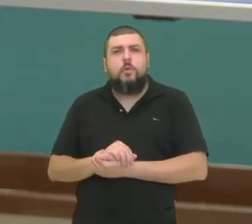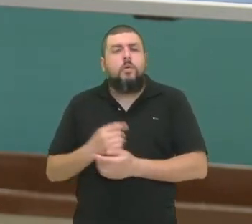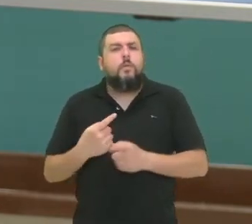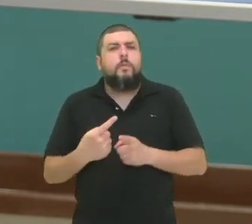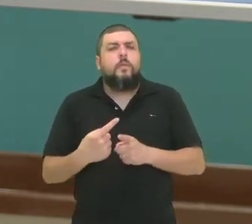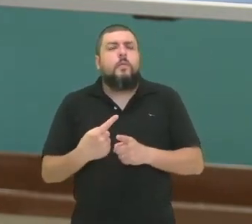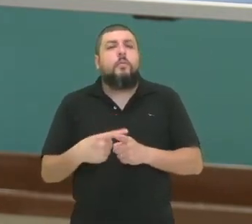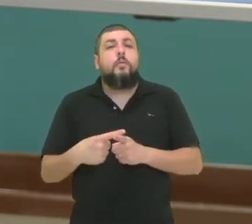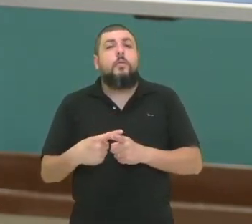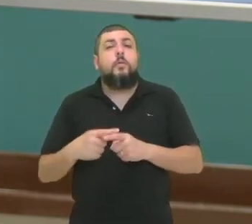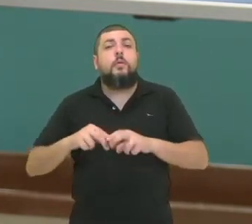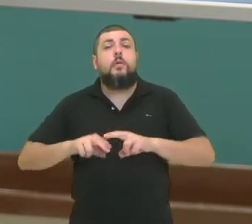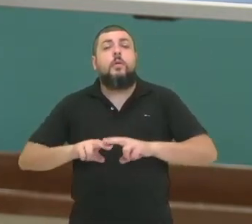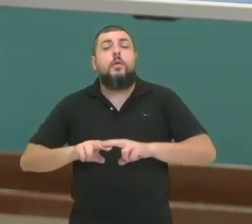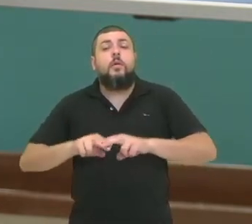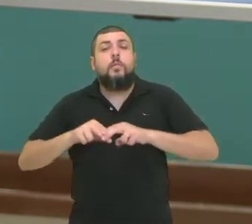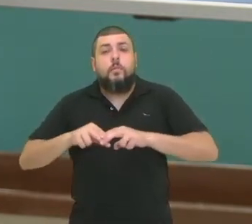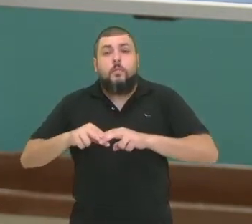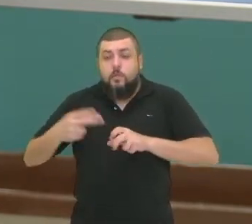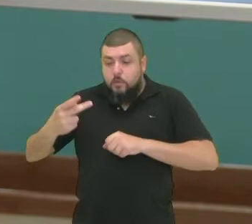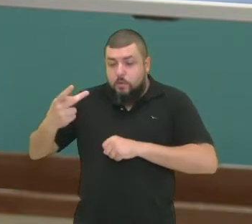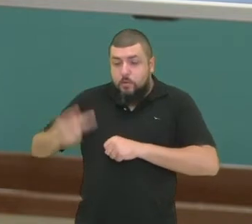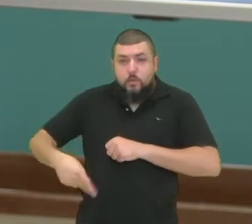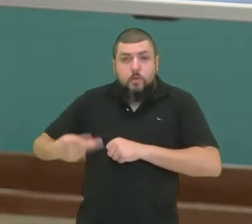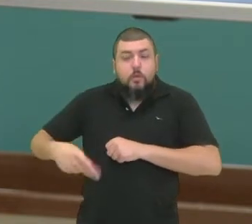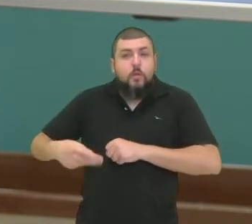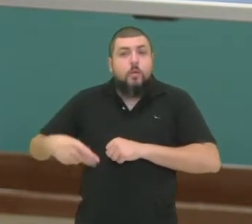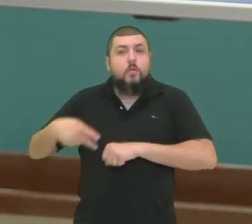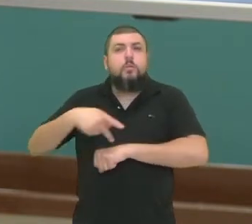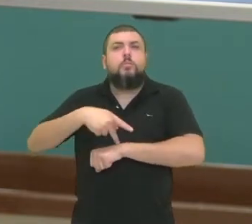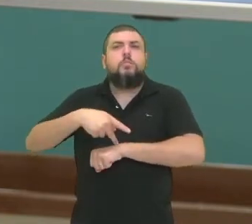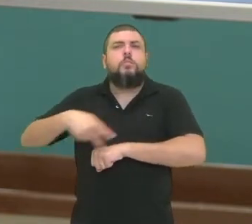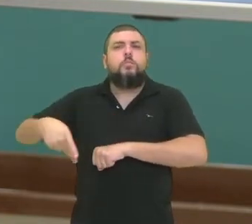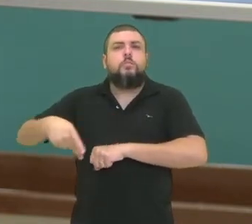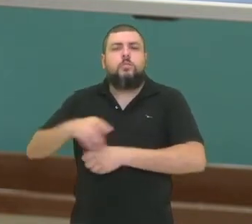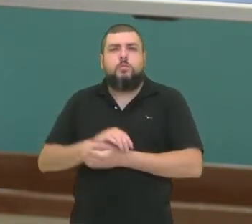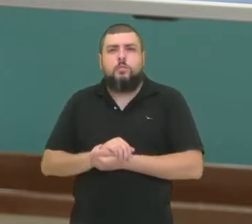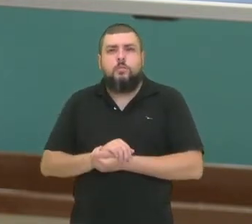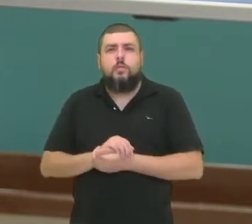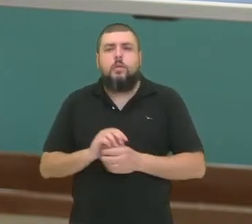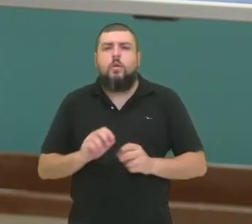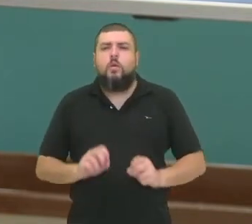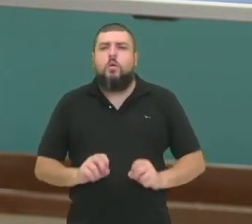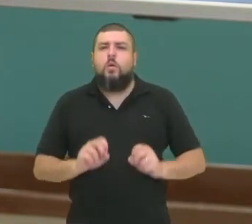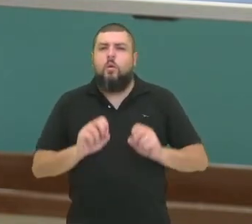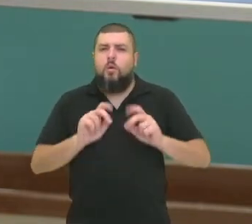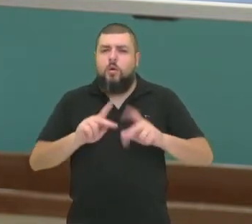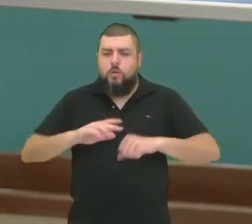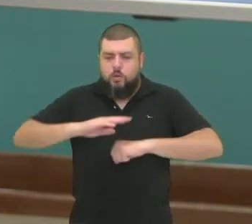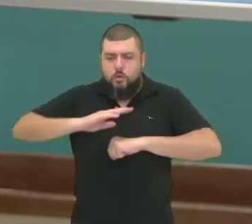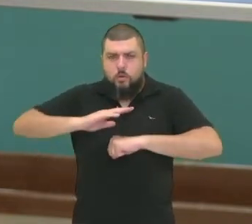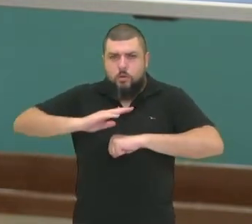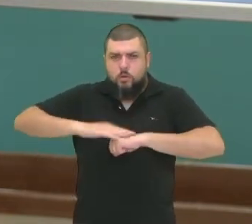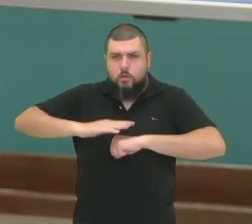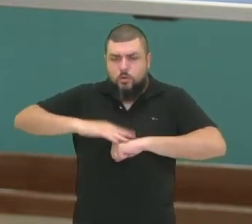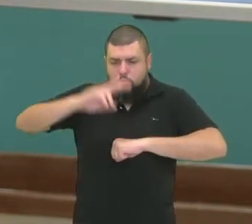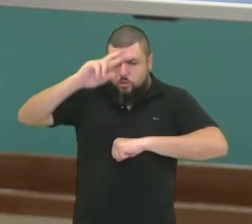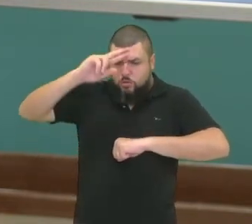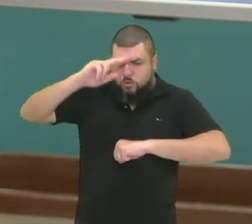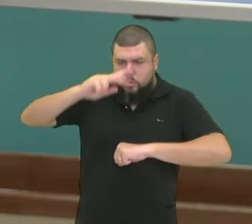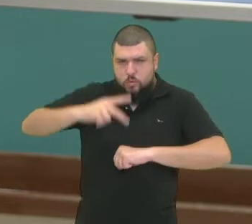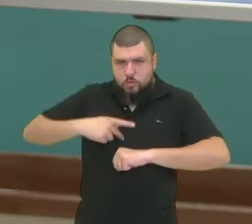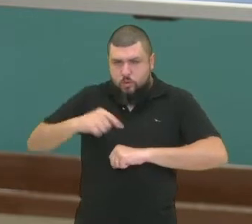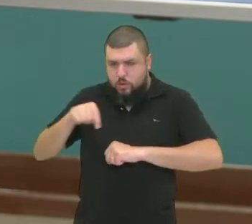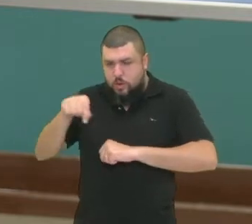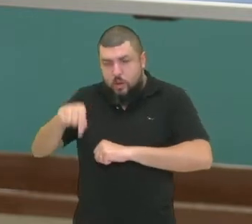questão da linhagem pura. Nós falamos da questão da autofecundação. Então, nas ervilhas, ali